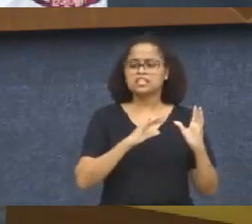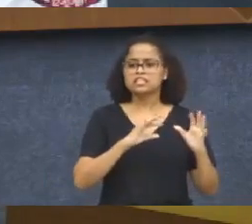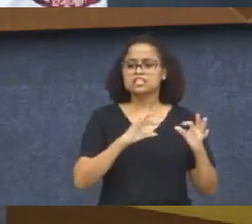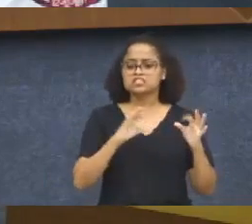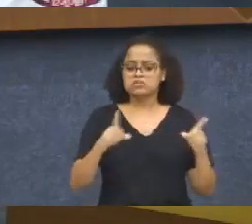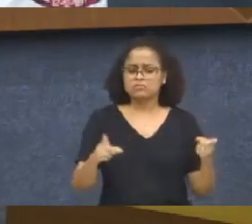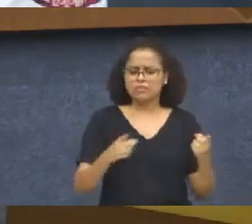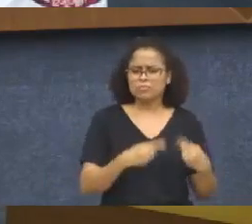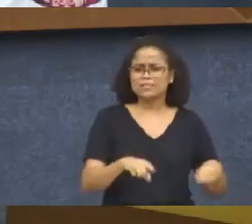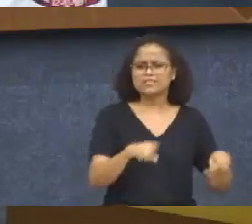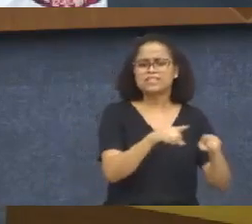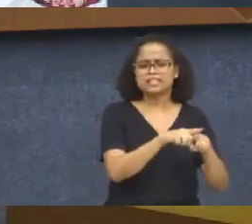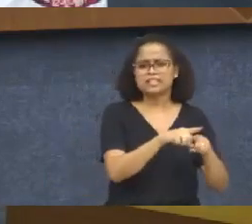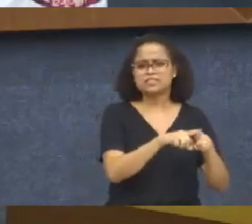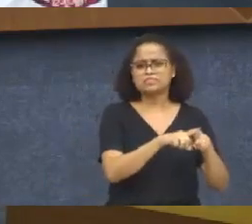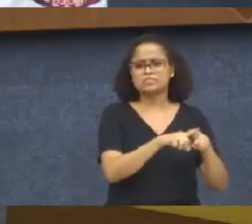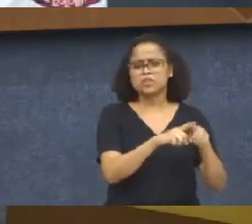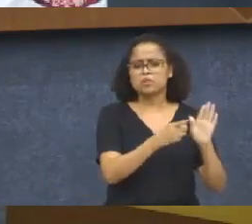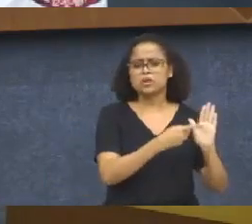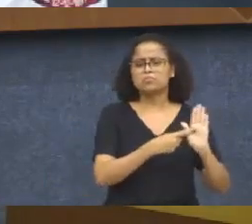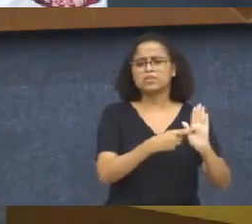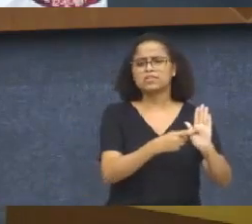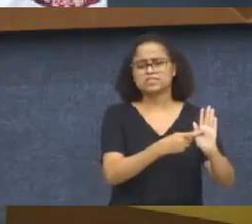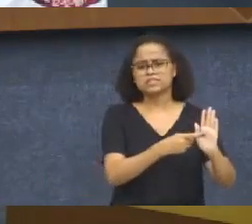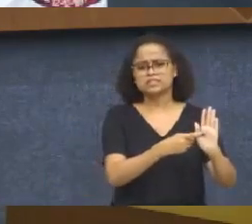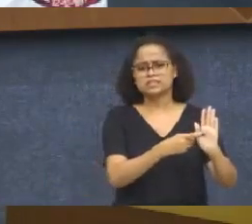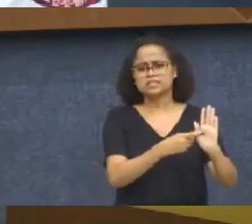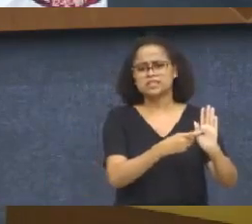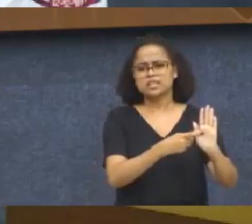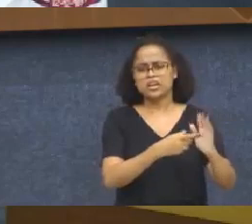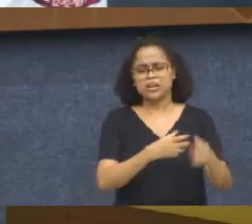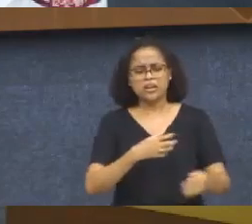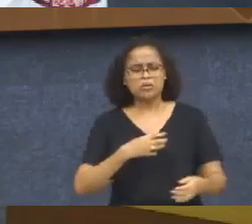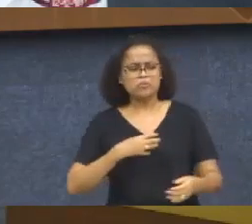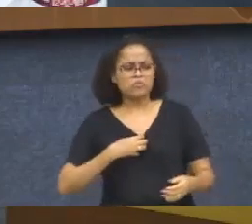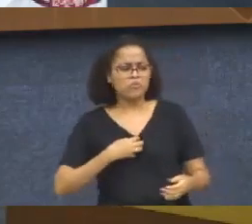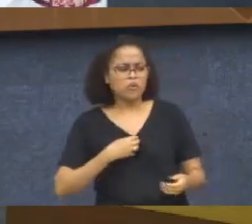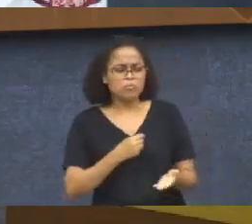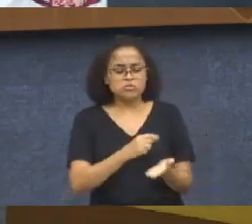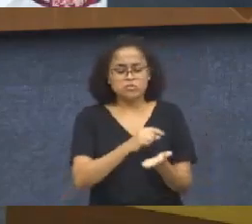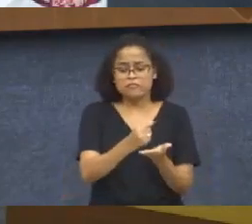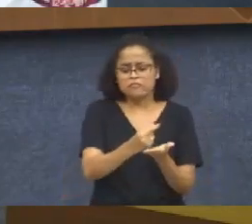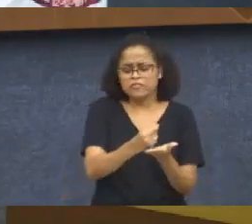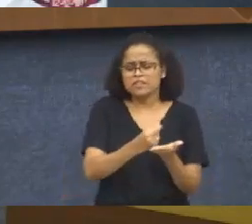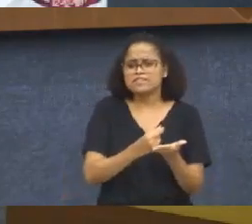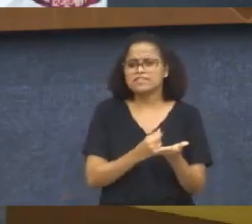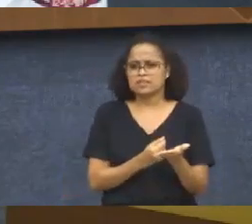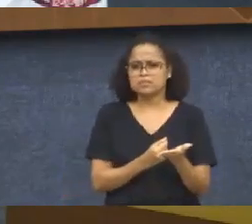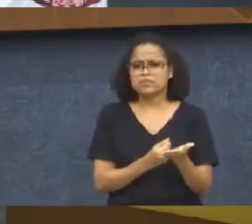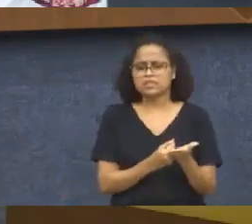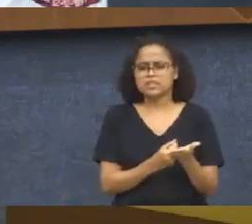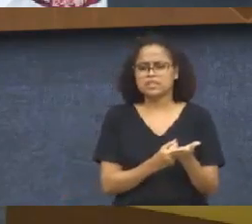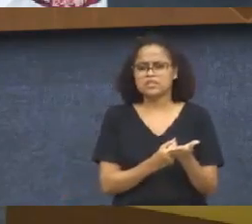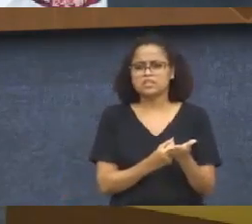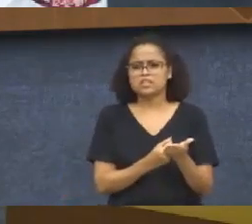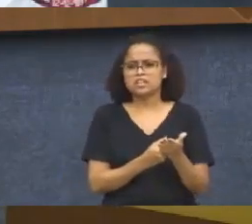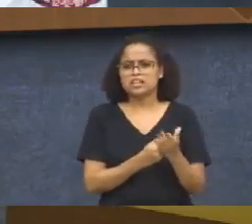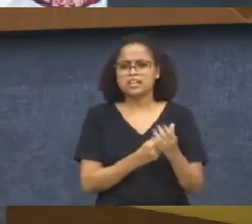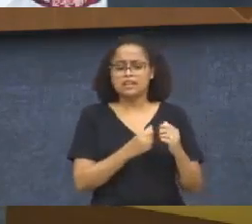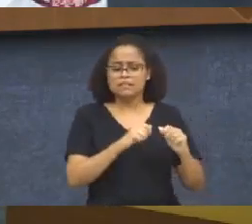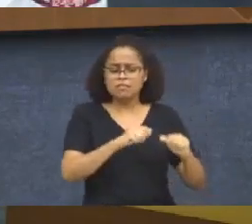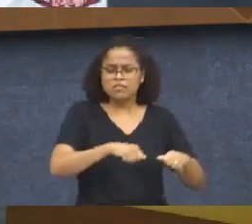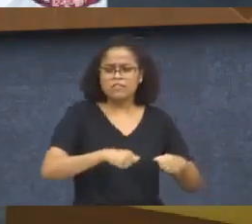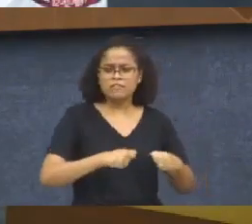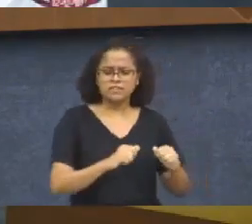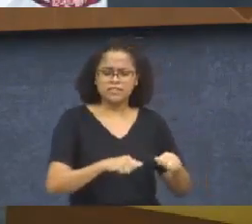Desenvolvimento Econômico, para que apresente, de fato, formas de financiamento, e ainda vamos defender também subsídio para